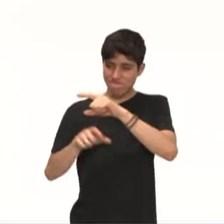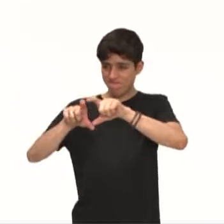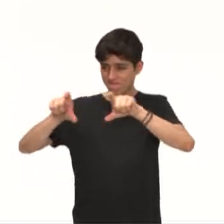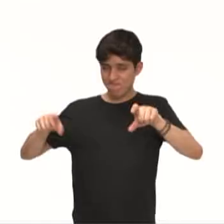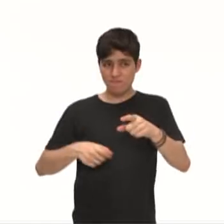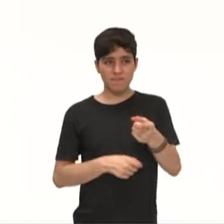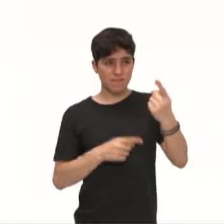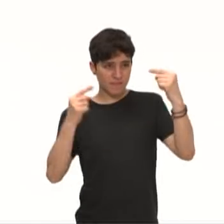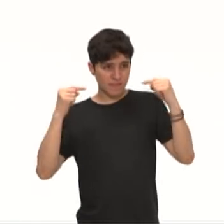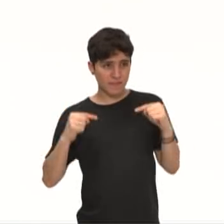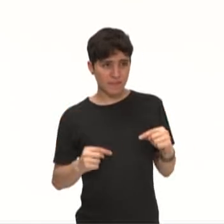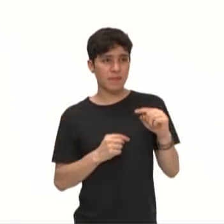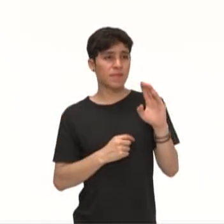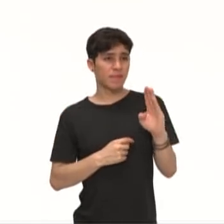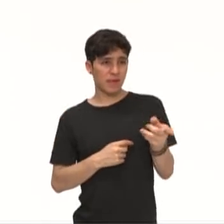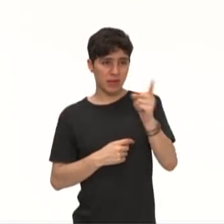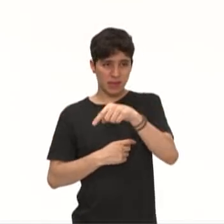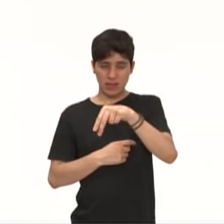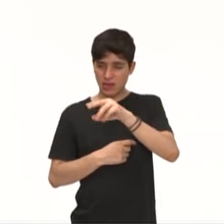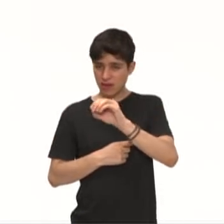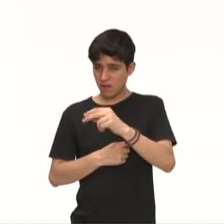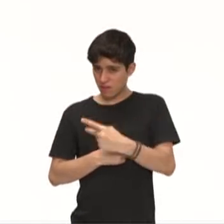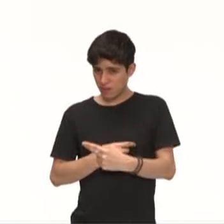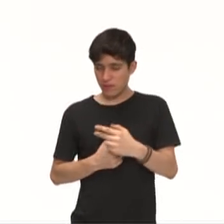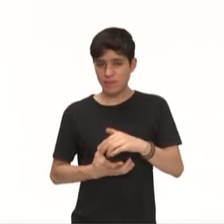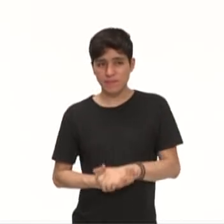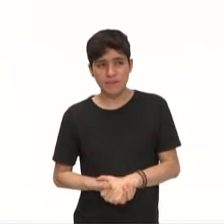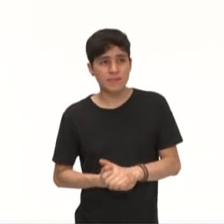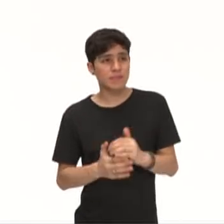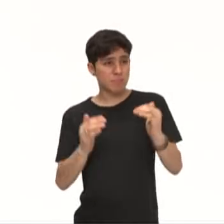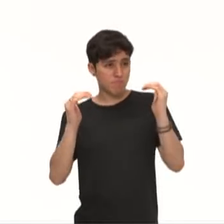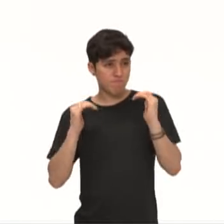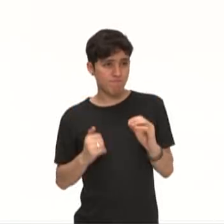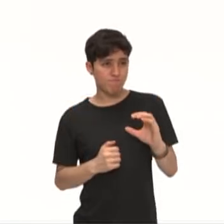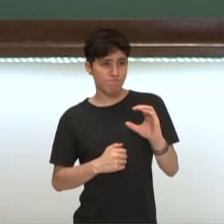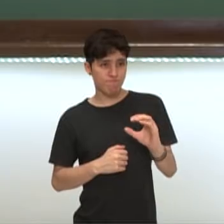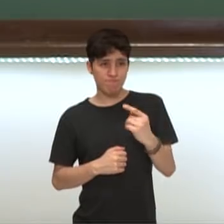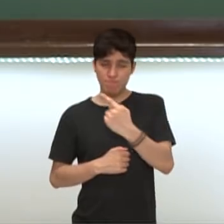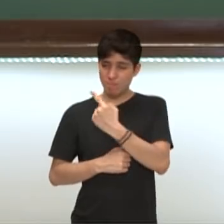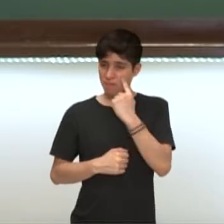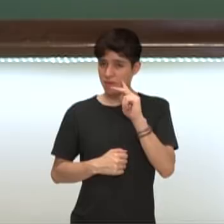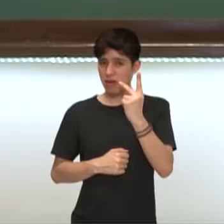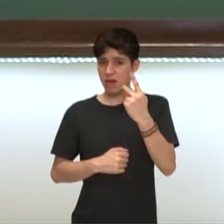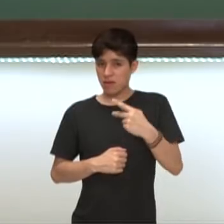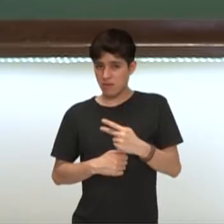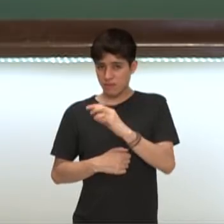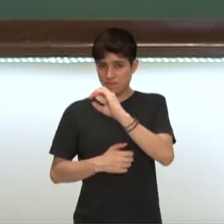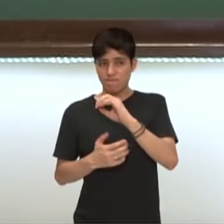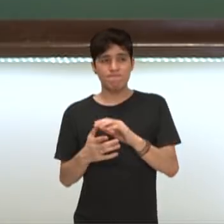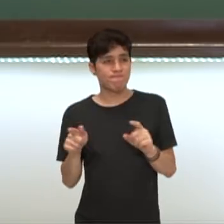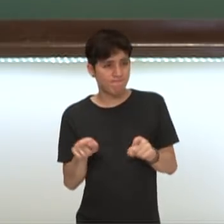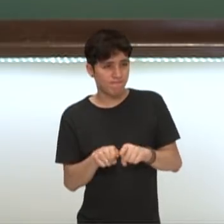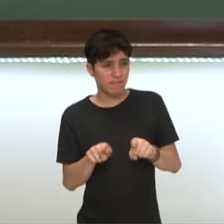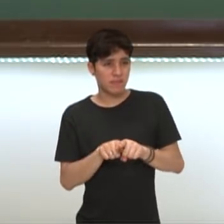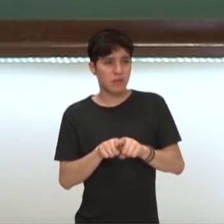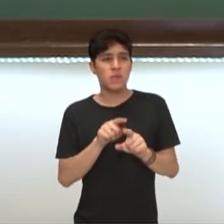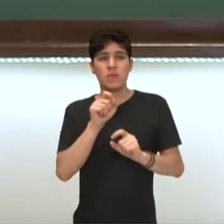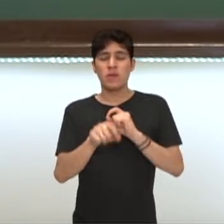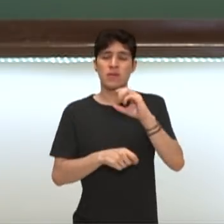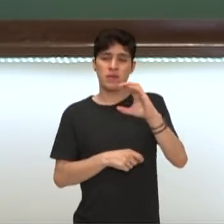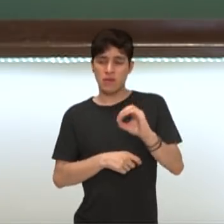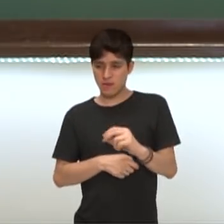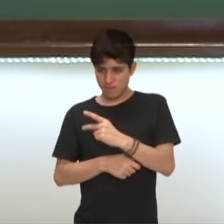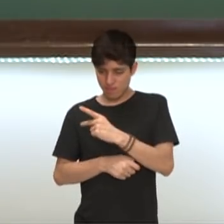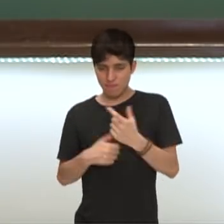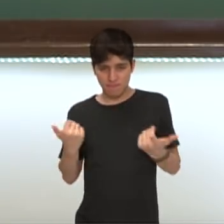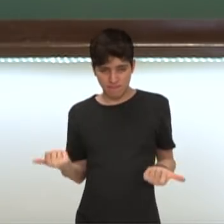O dióxido de nitrogênio, NO2. Temos também a água, o H2O, e também o dióxido de carbono,